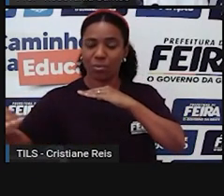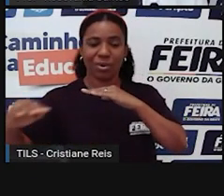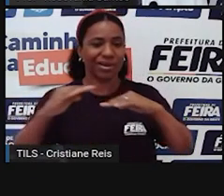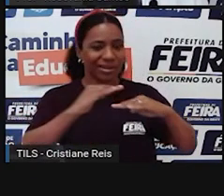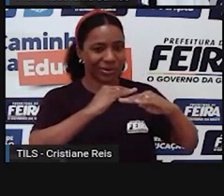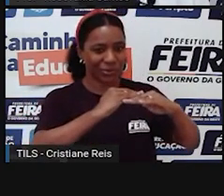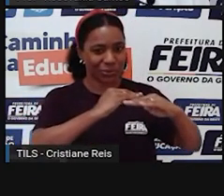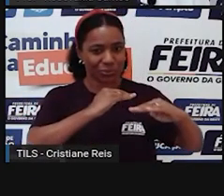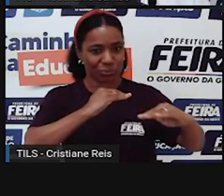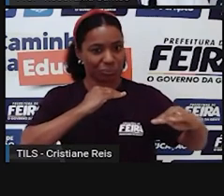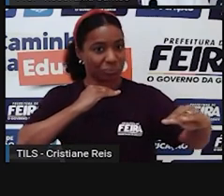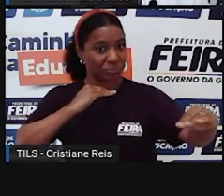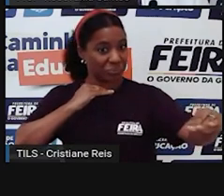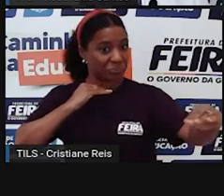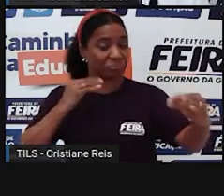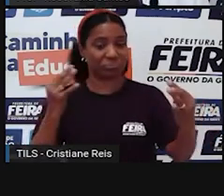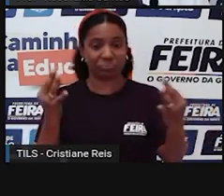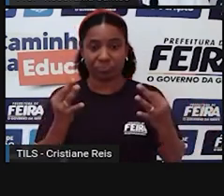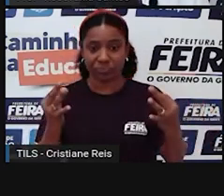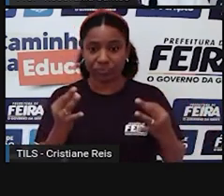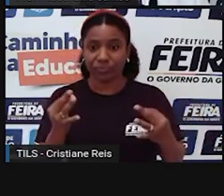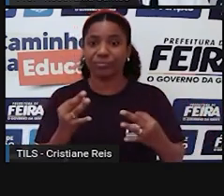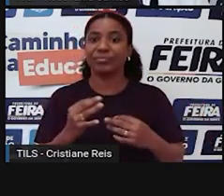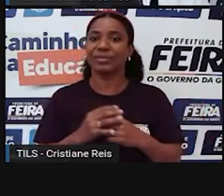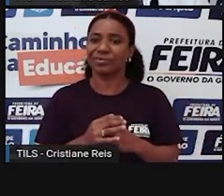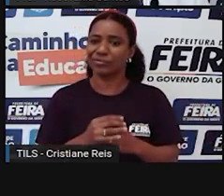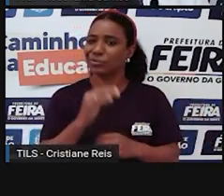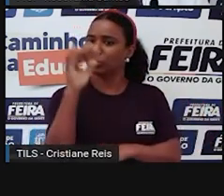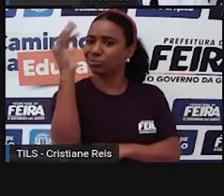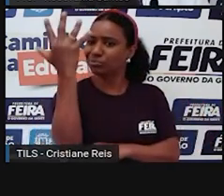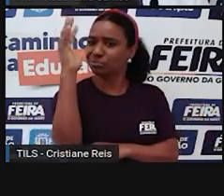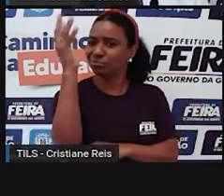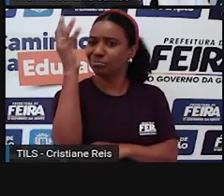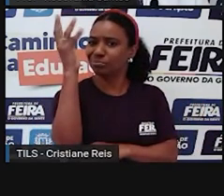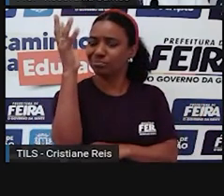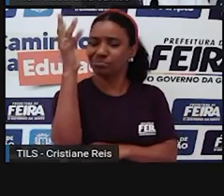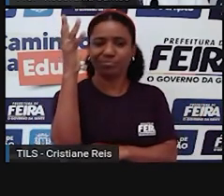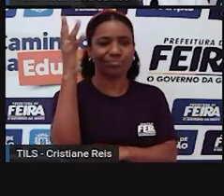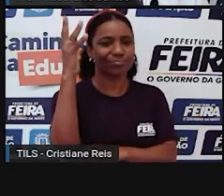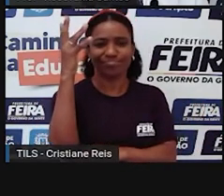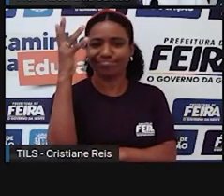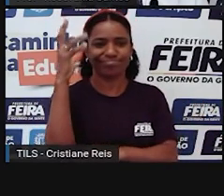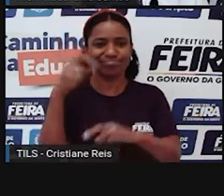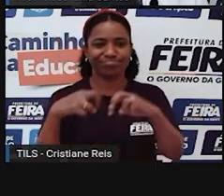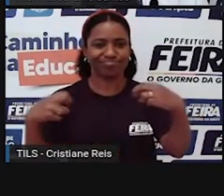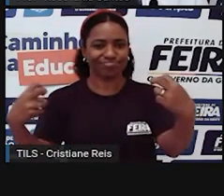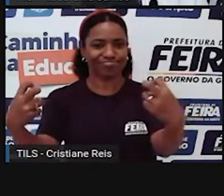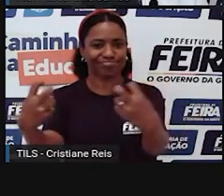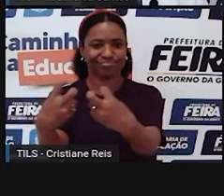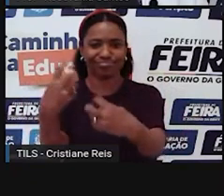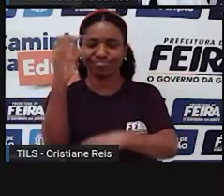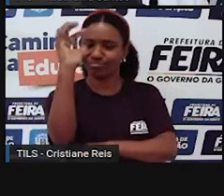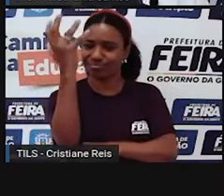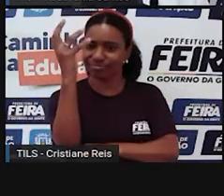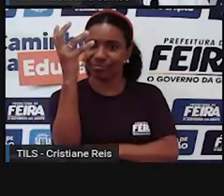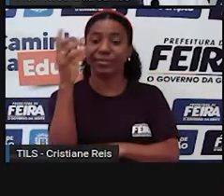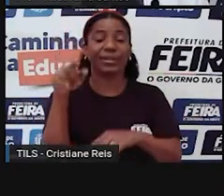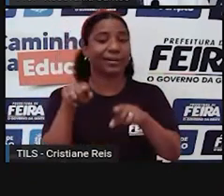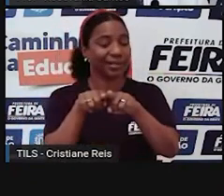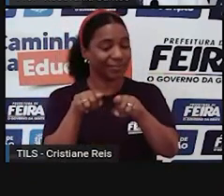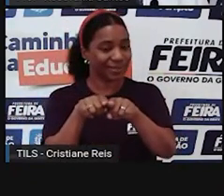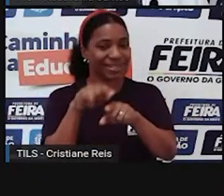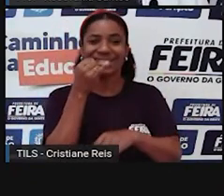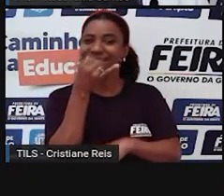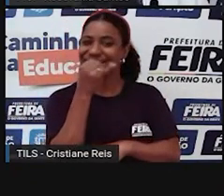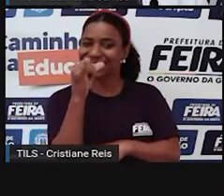de árvores, né, na calçada. A quantidade de energia elétrica, né, representada aqui pelos fios, também